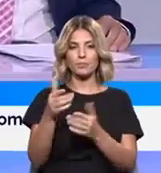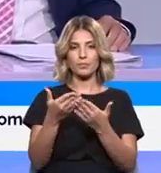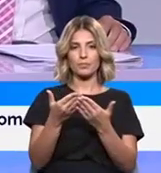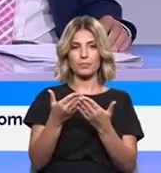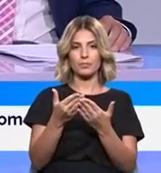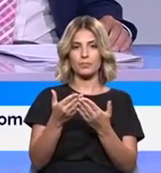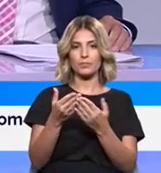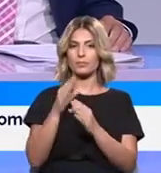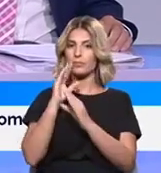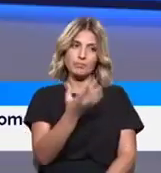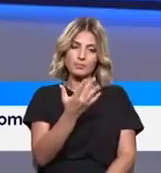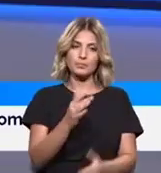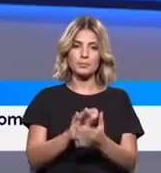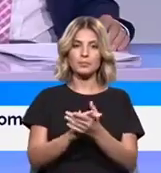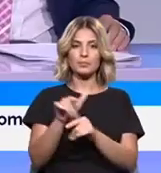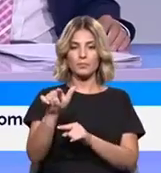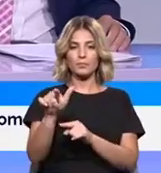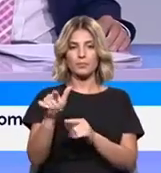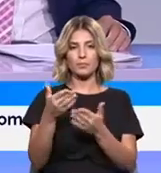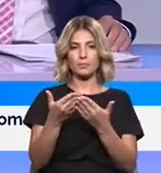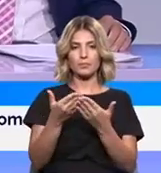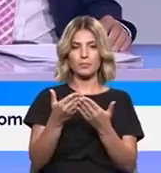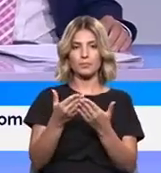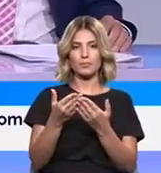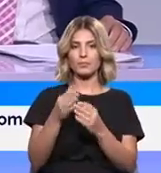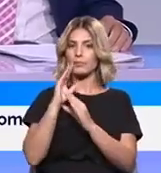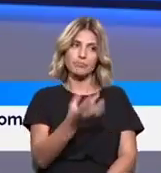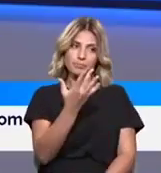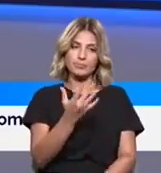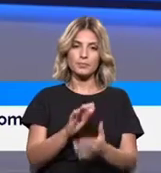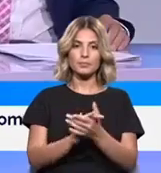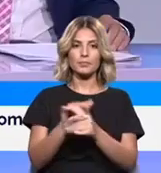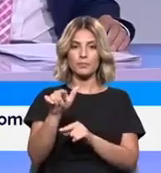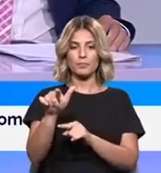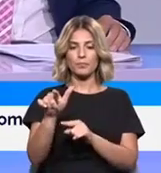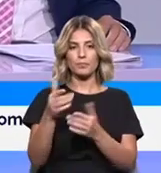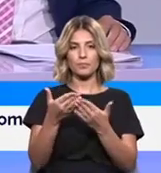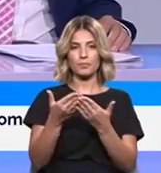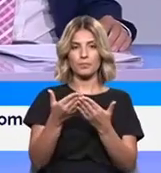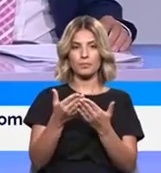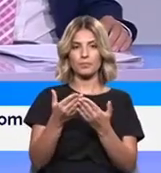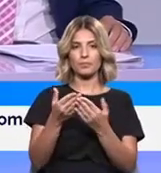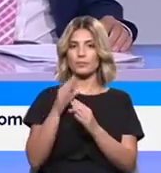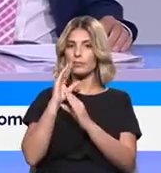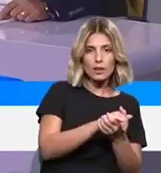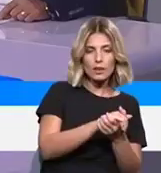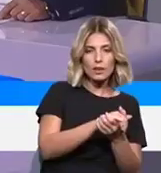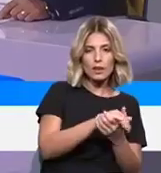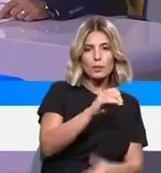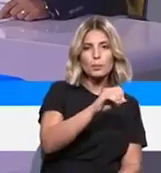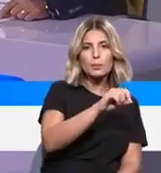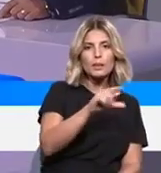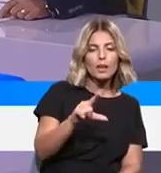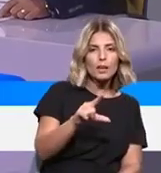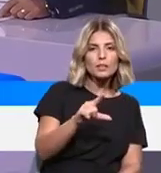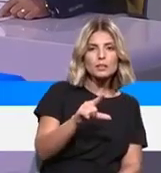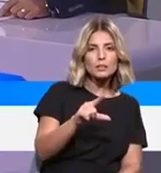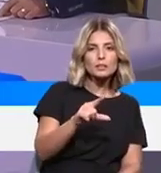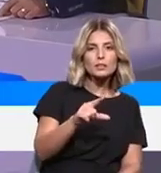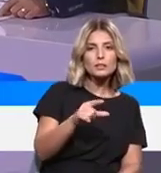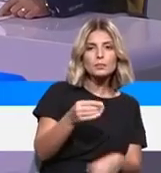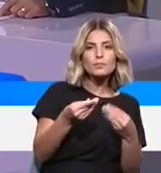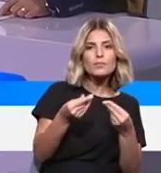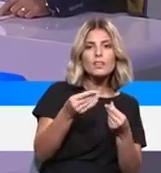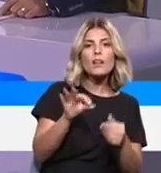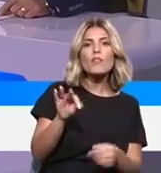faça o favor fa favor faa o favor falar estou a falar